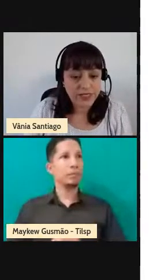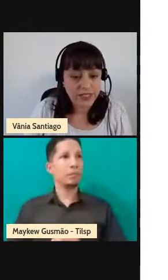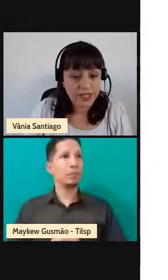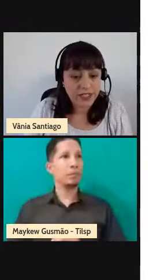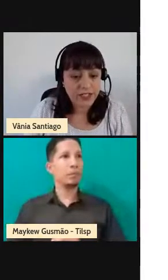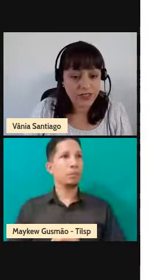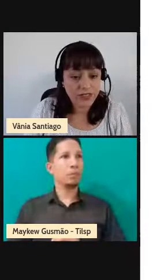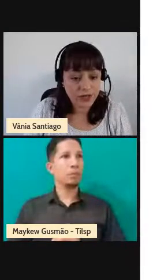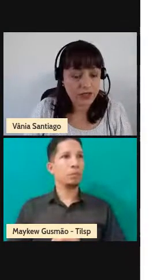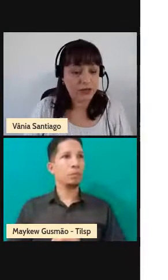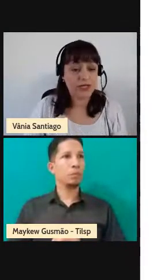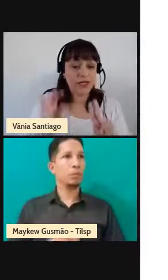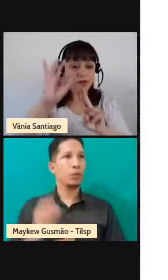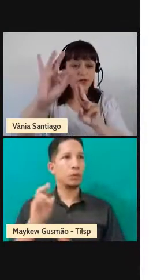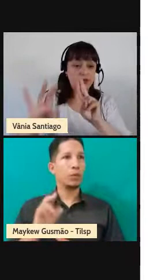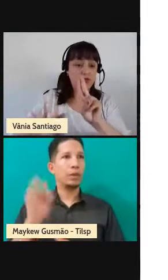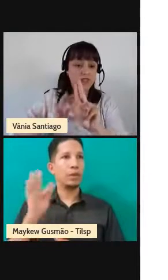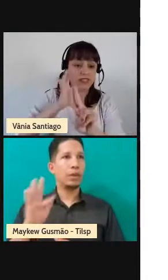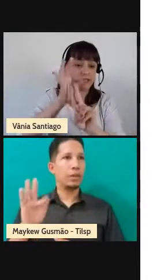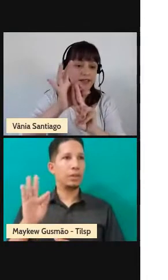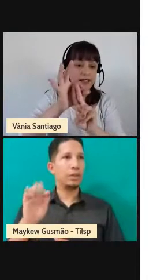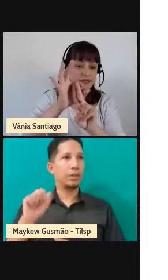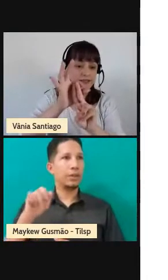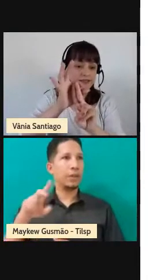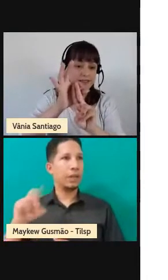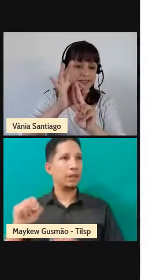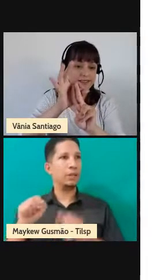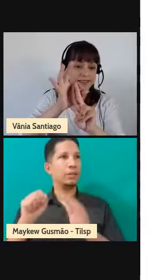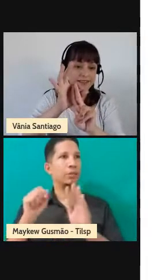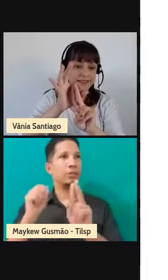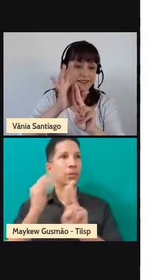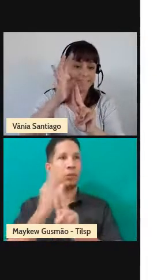A Universidade Federal de São Carlos, UFSCar.